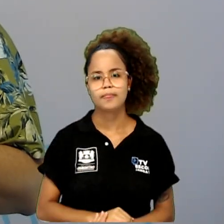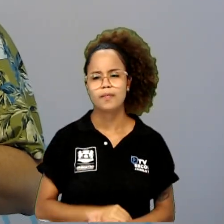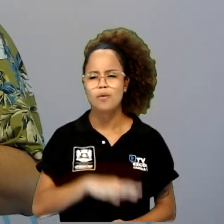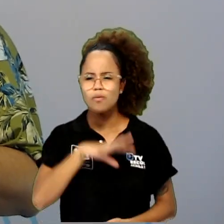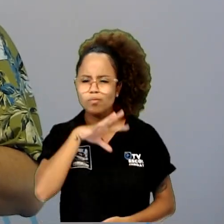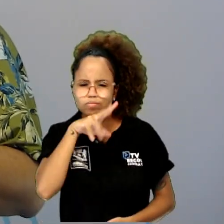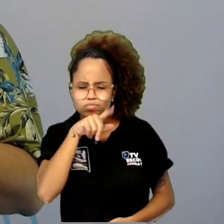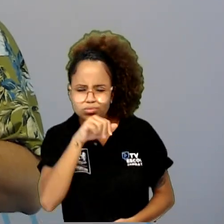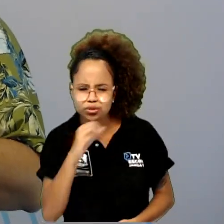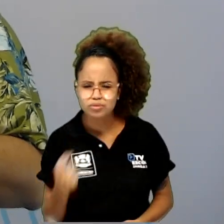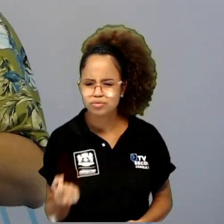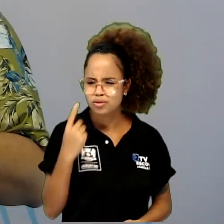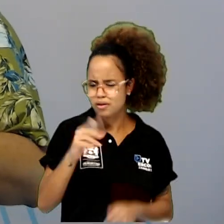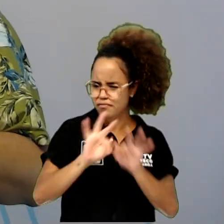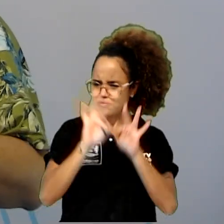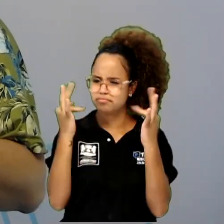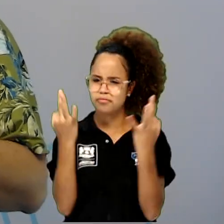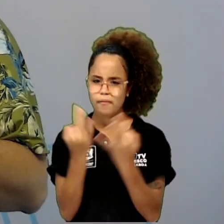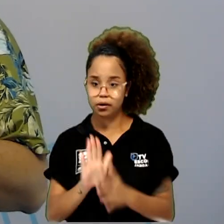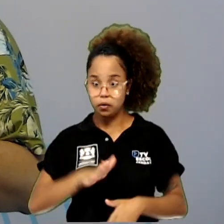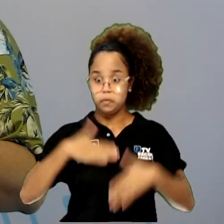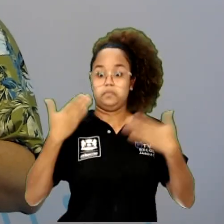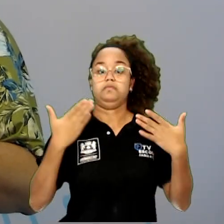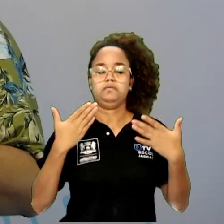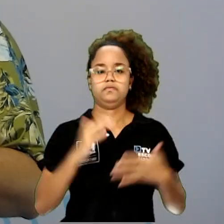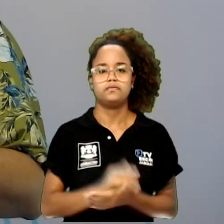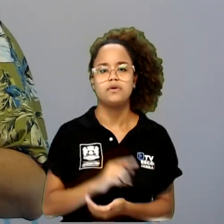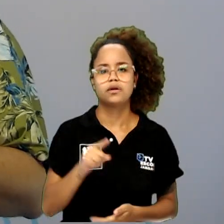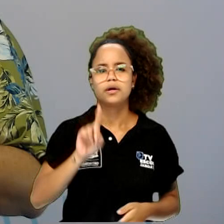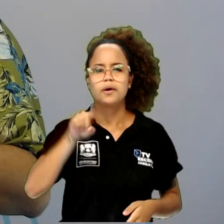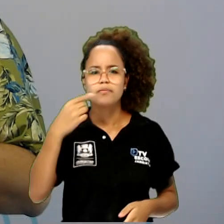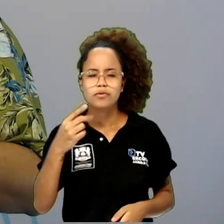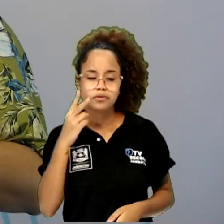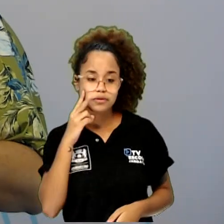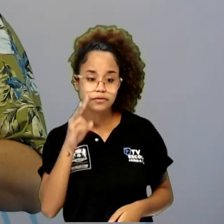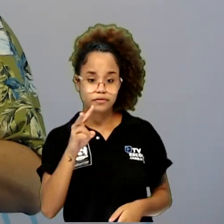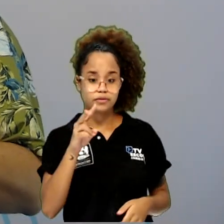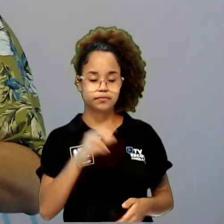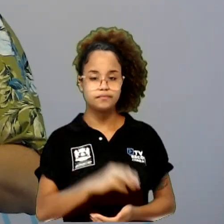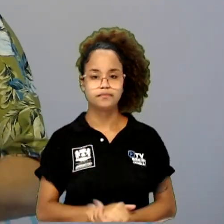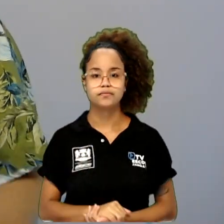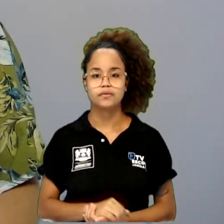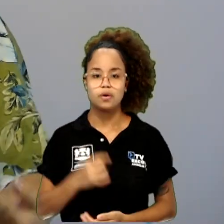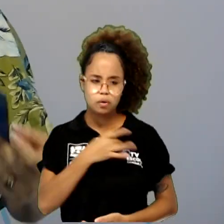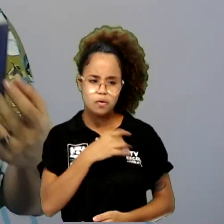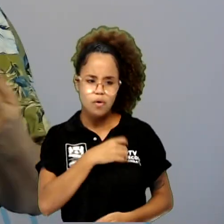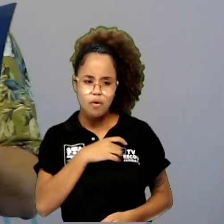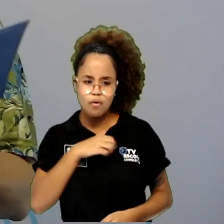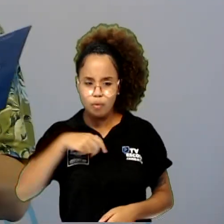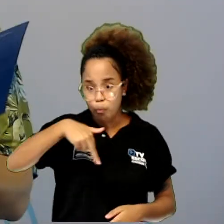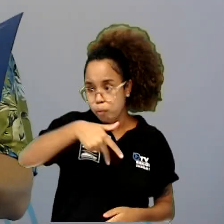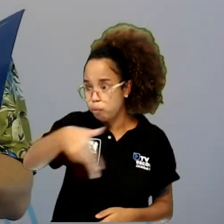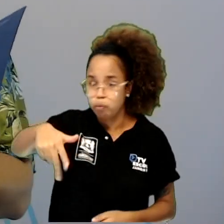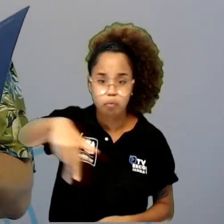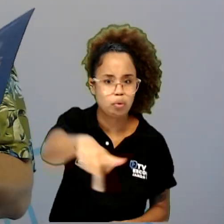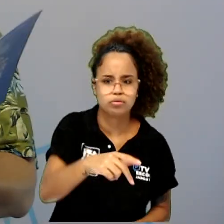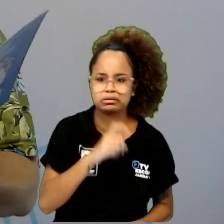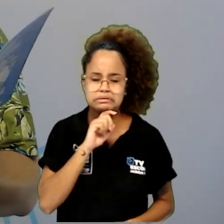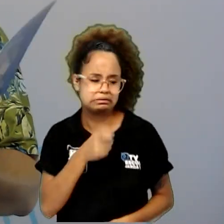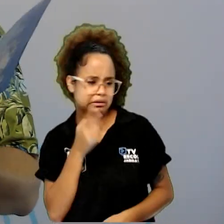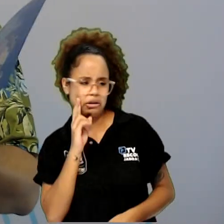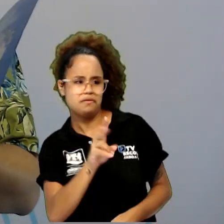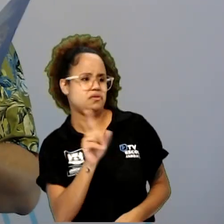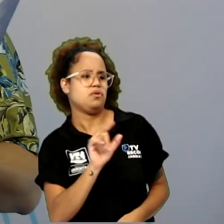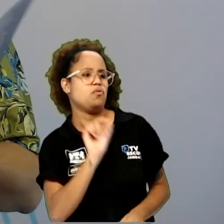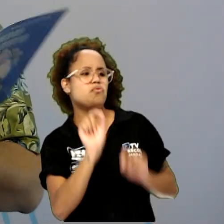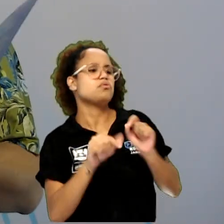tal de bicho esquisito, a família assustou e ali na mesma hora o medo então lhes tomou. Todos correram dali, ninguém queria saber que bicho